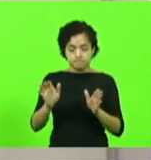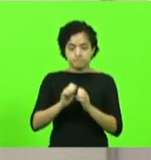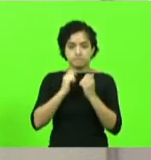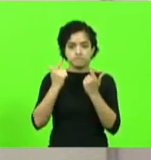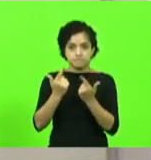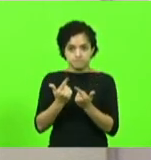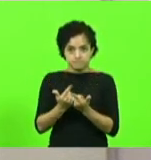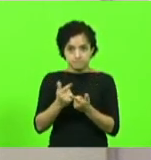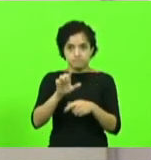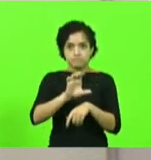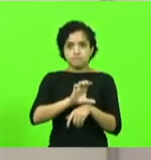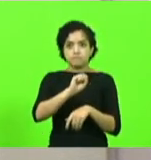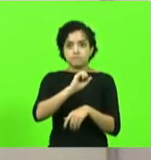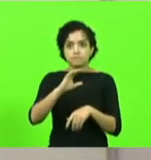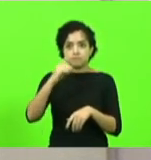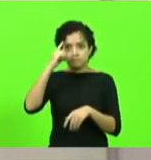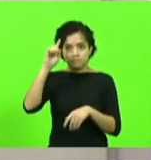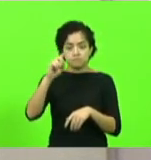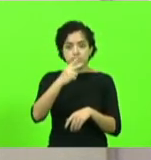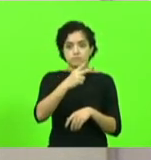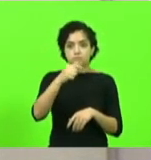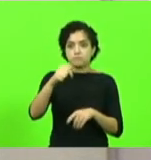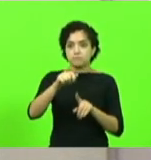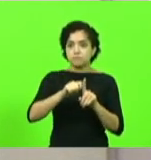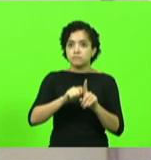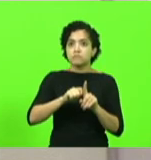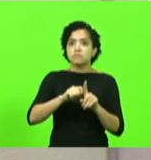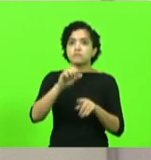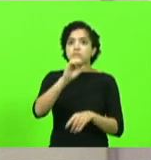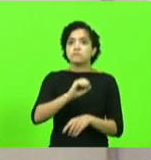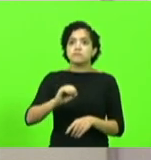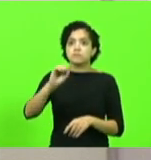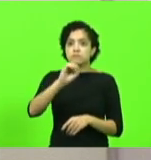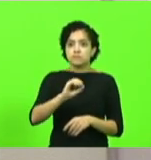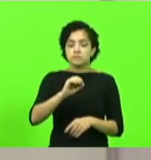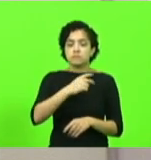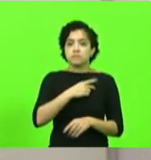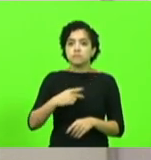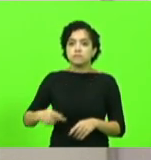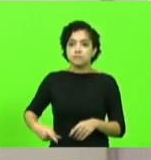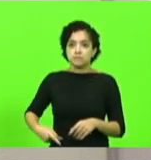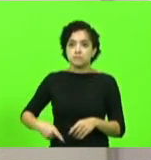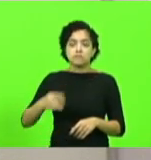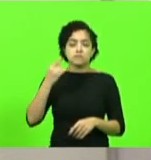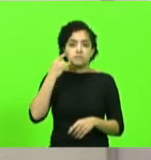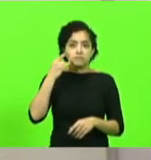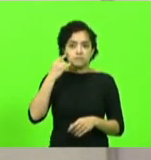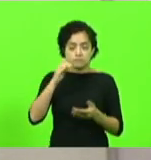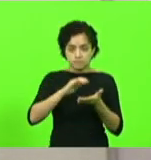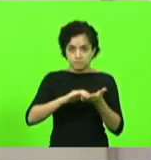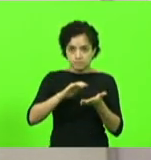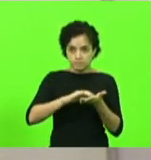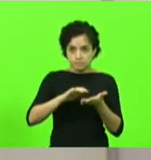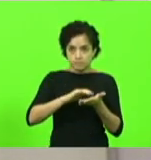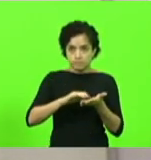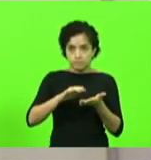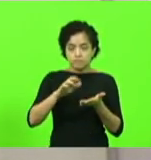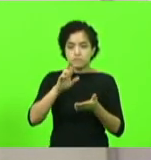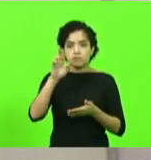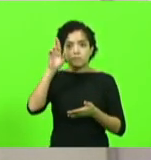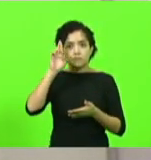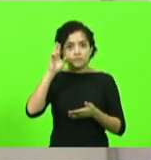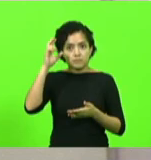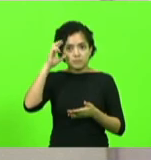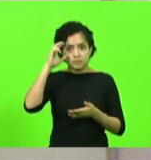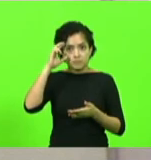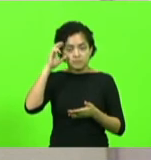Estado de Santa Catarina, realizada em 27 de outubro de 2021. Presidência, deputado Mauro de Nadal, secretarias, deputado Ricardo Alba, Rodrigo